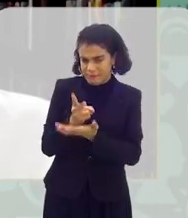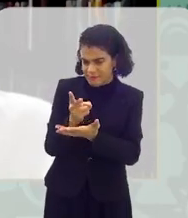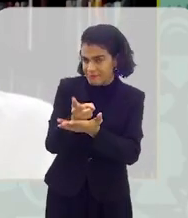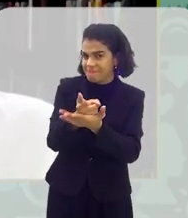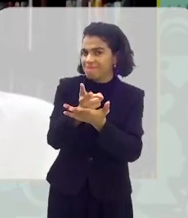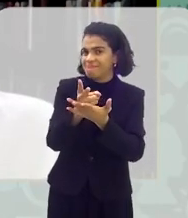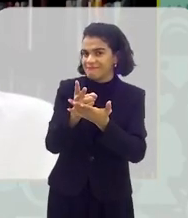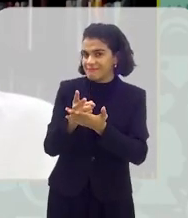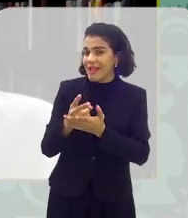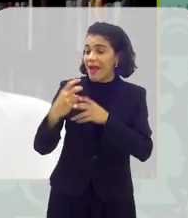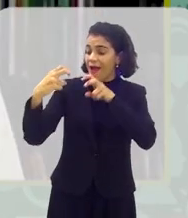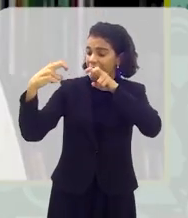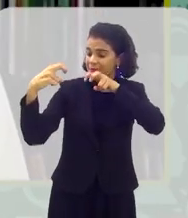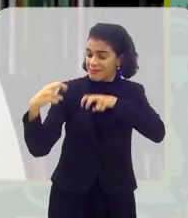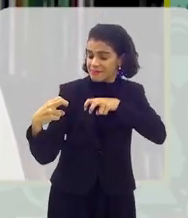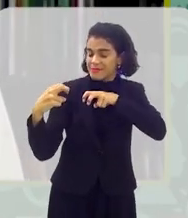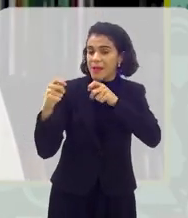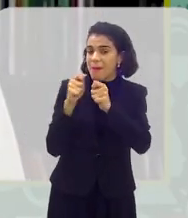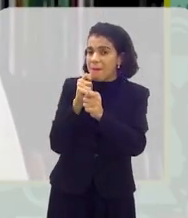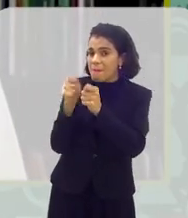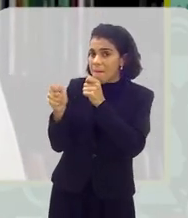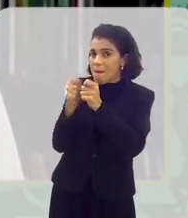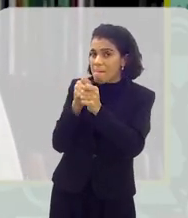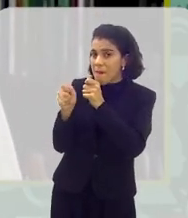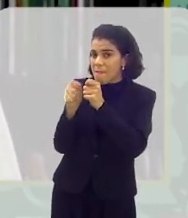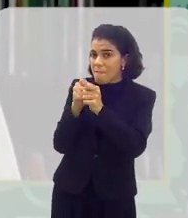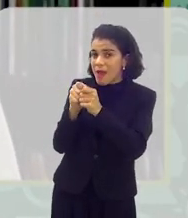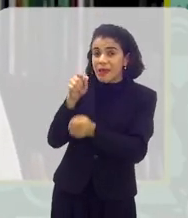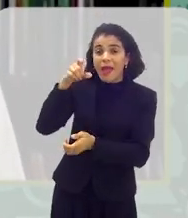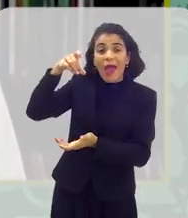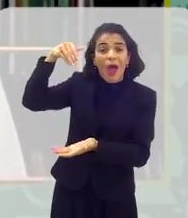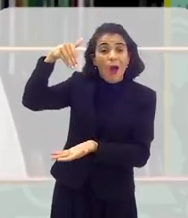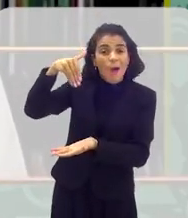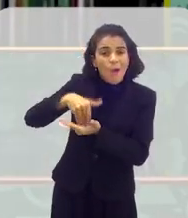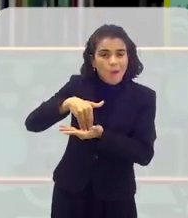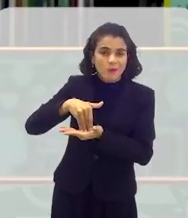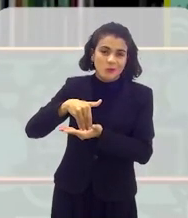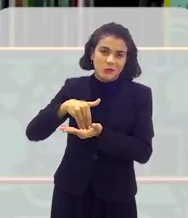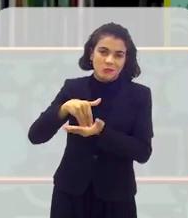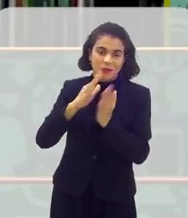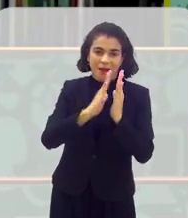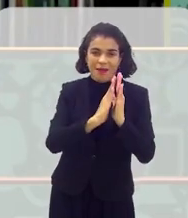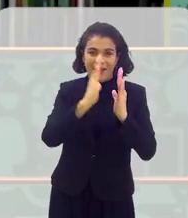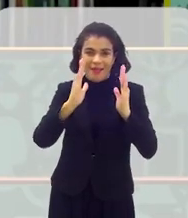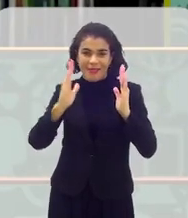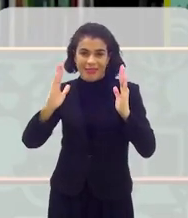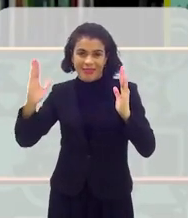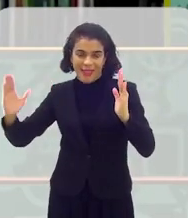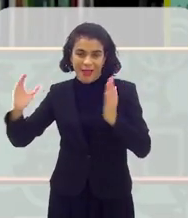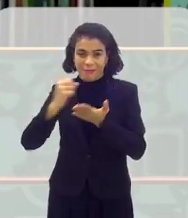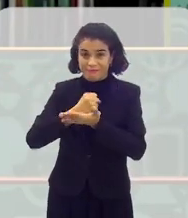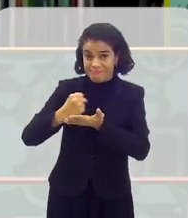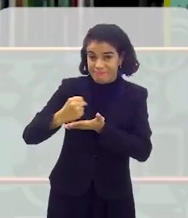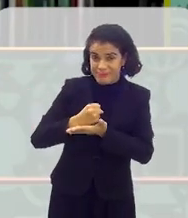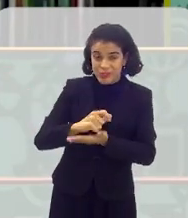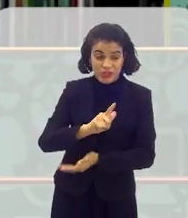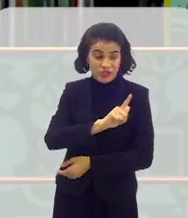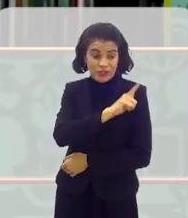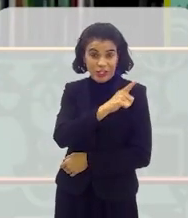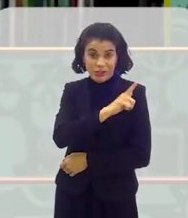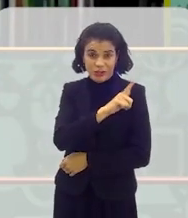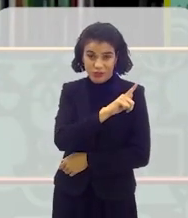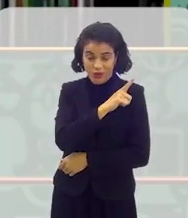ela se mantém a entrevista original que a última etapa do processo que envolve diretamente